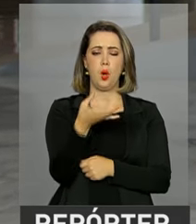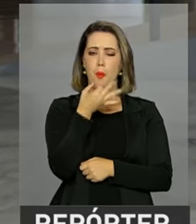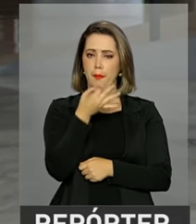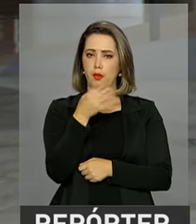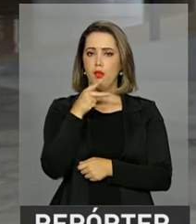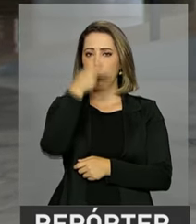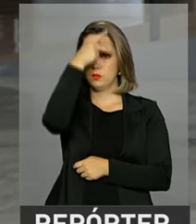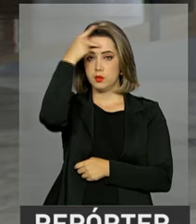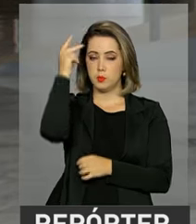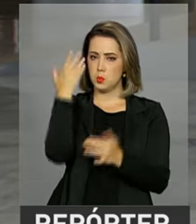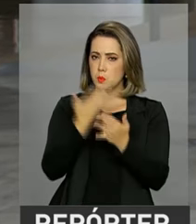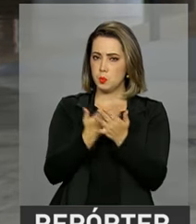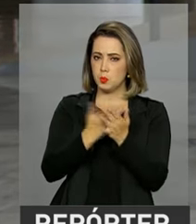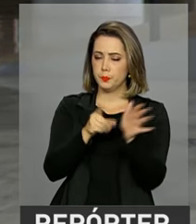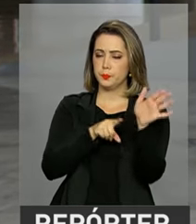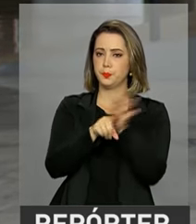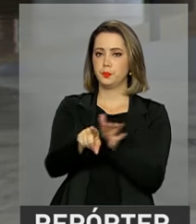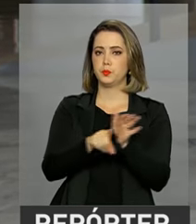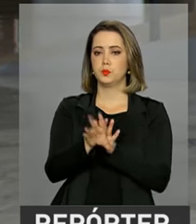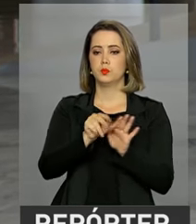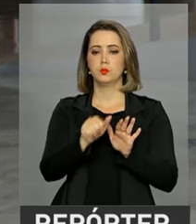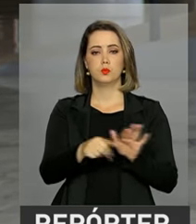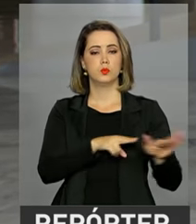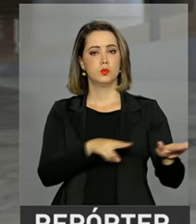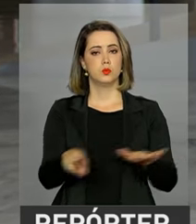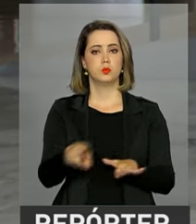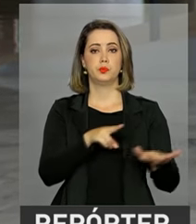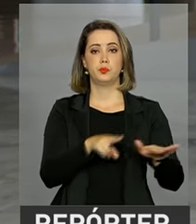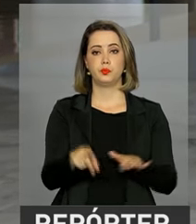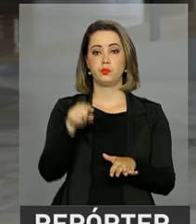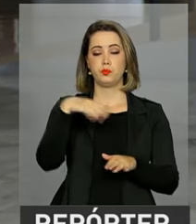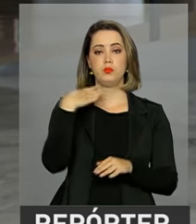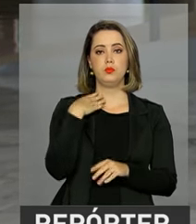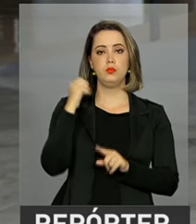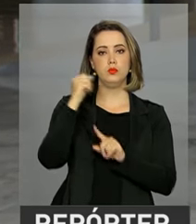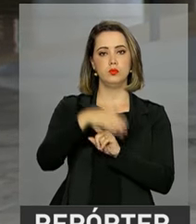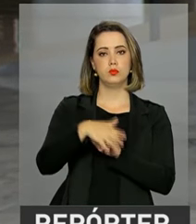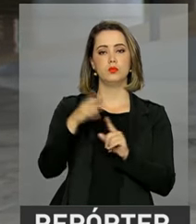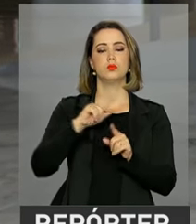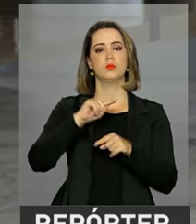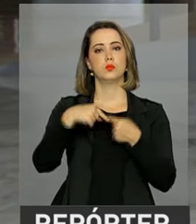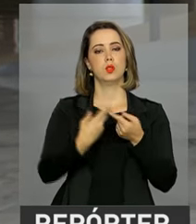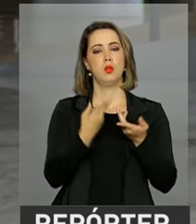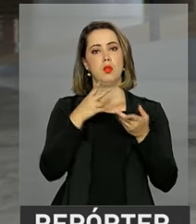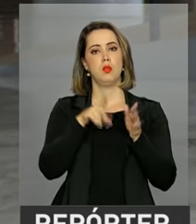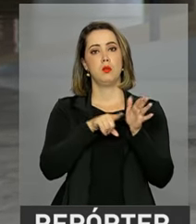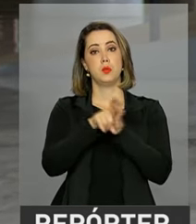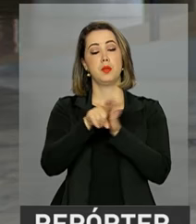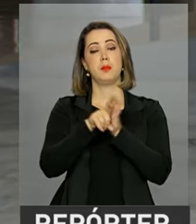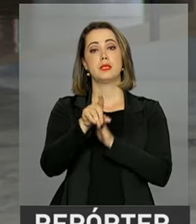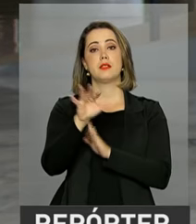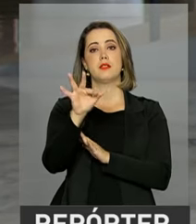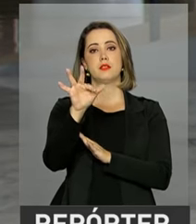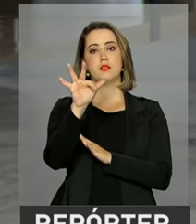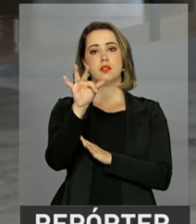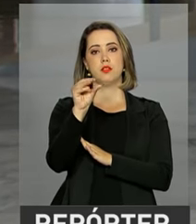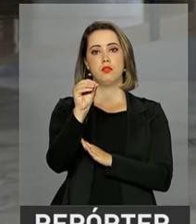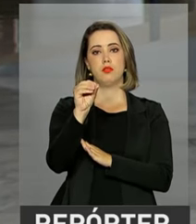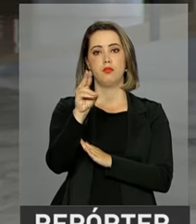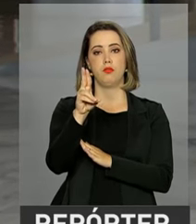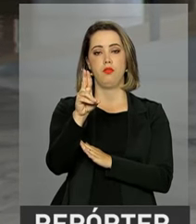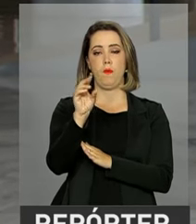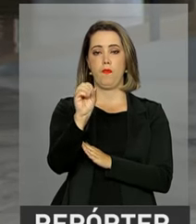analistas consultados semanalmente pelo banco central a partir do boletim focus o boletim focus divulgado nesta